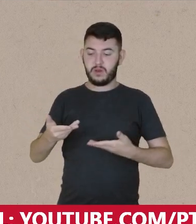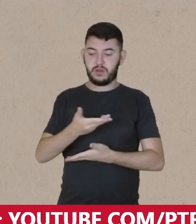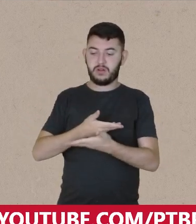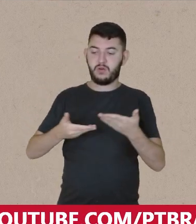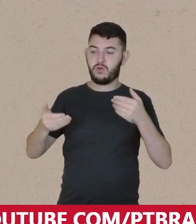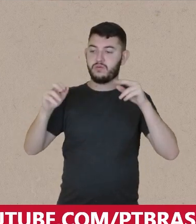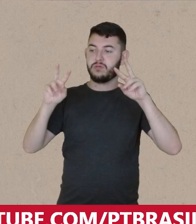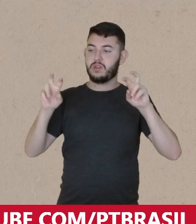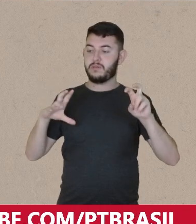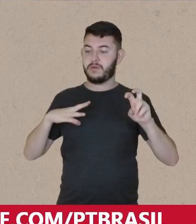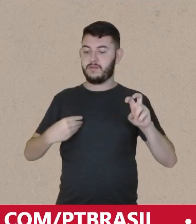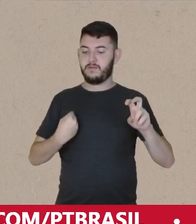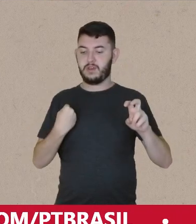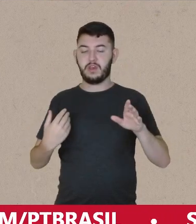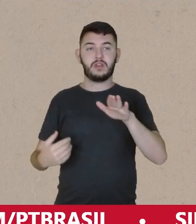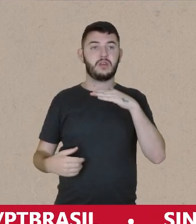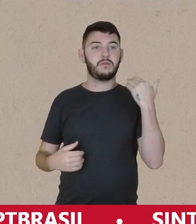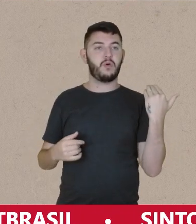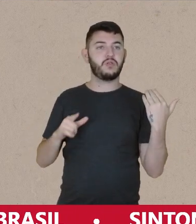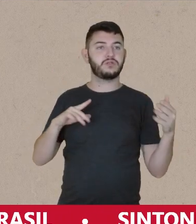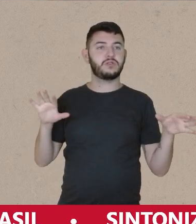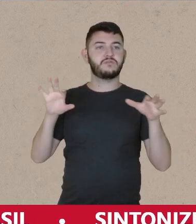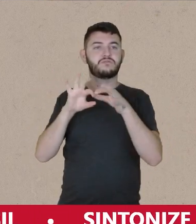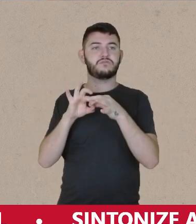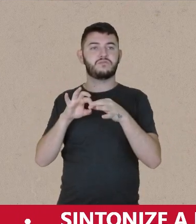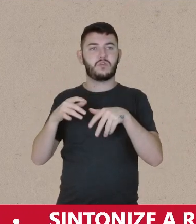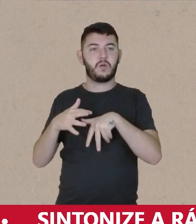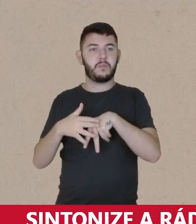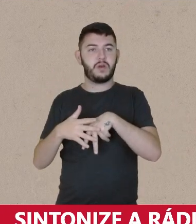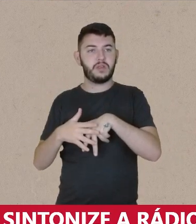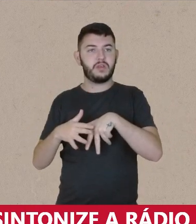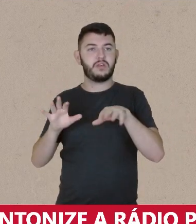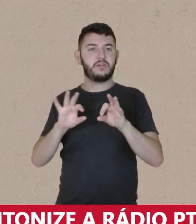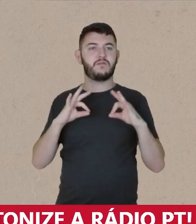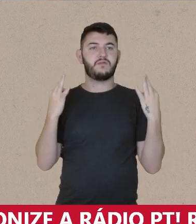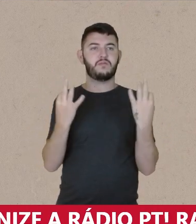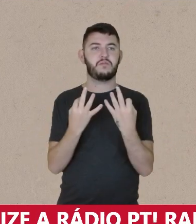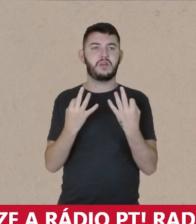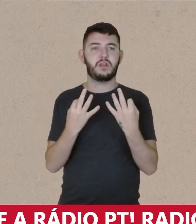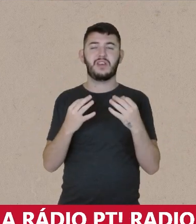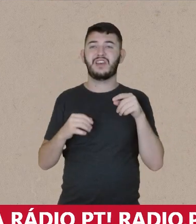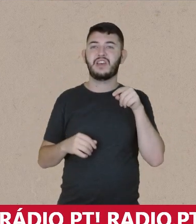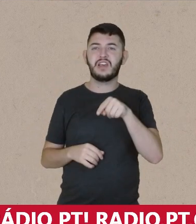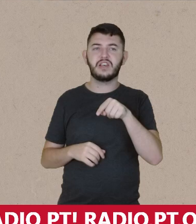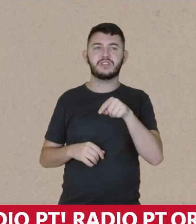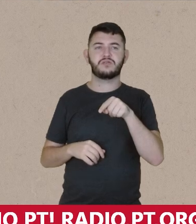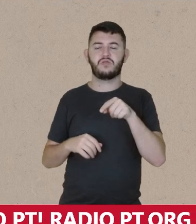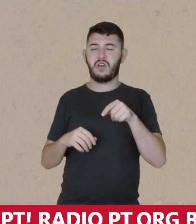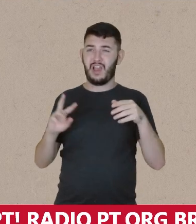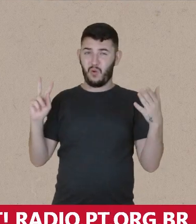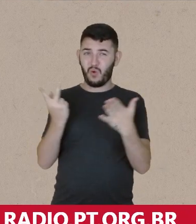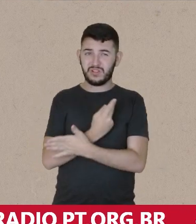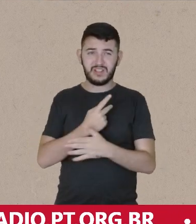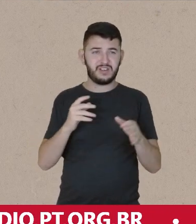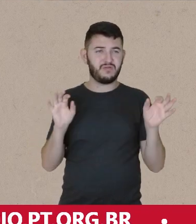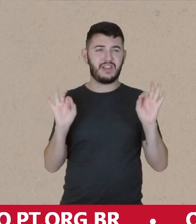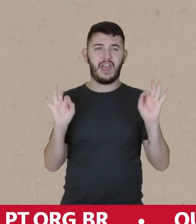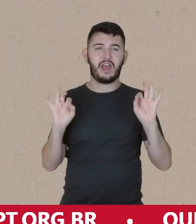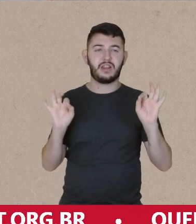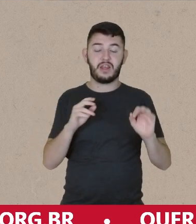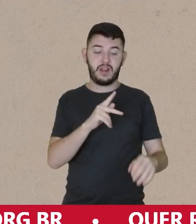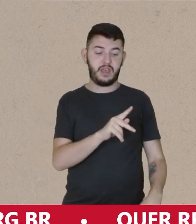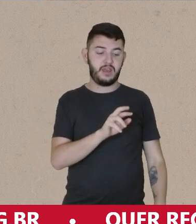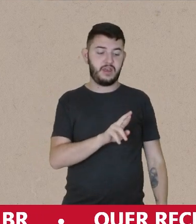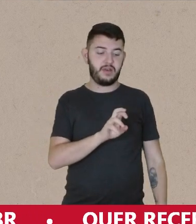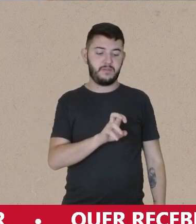morte, de poder estar junto do paciente, dos familiares. Não é nada disso que aconteceu no Prevent Senior, né? Lá no Prevent Senior,